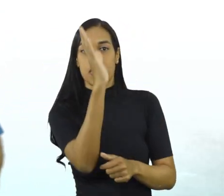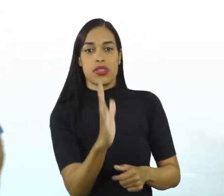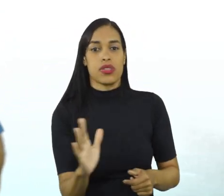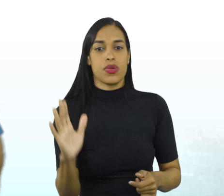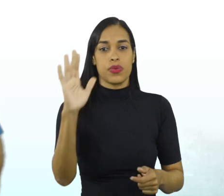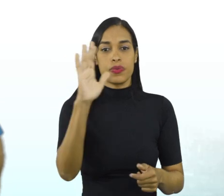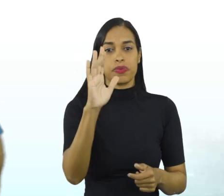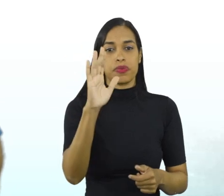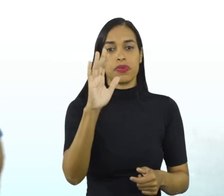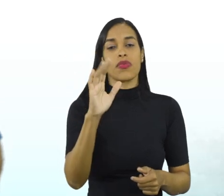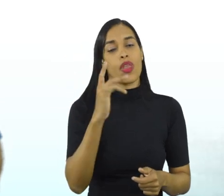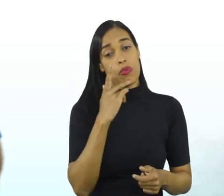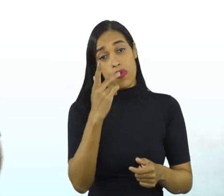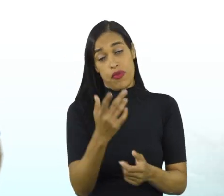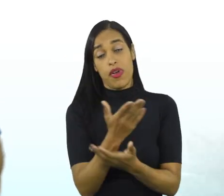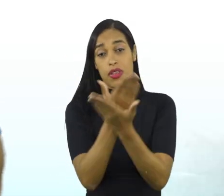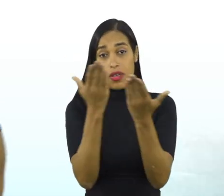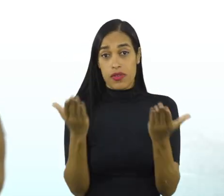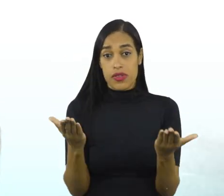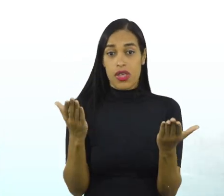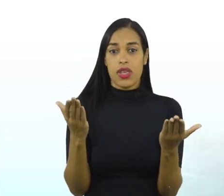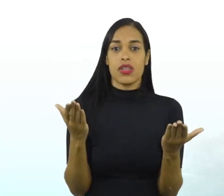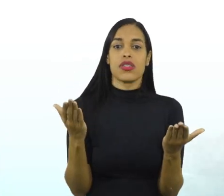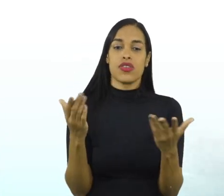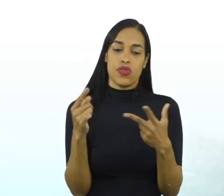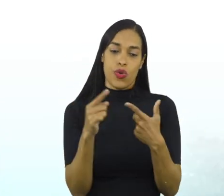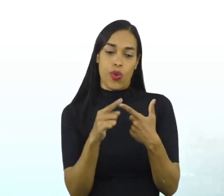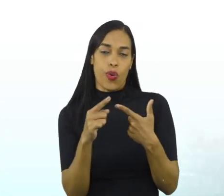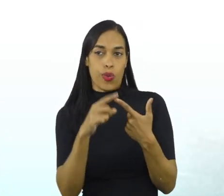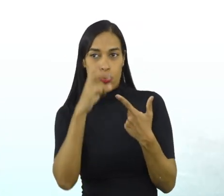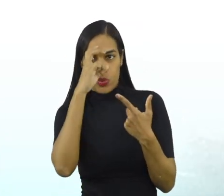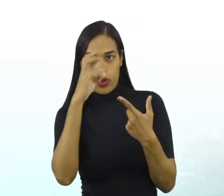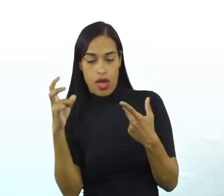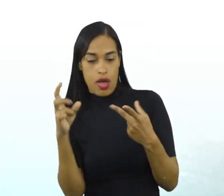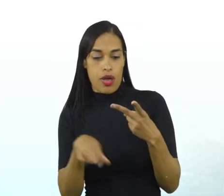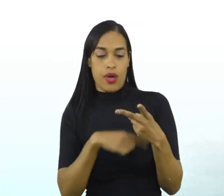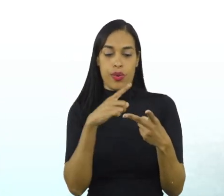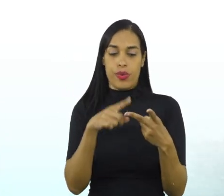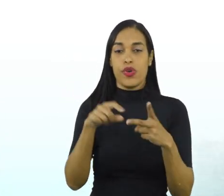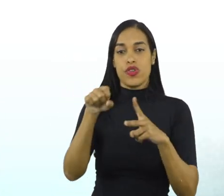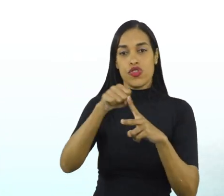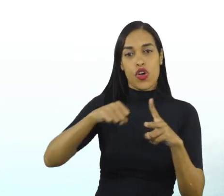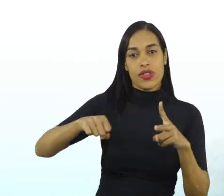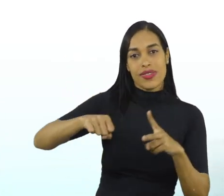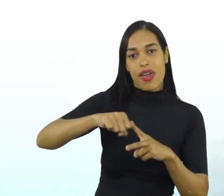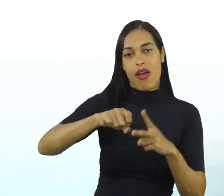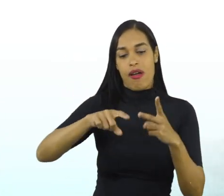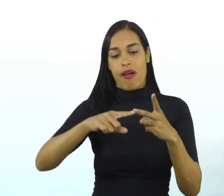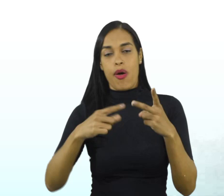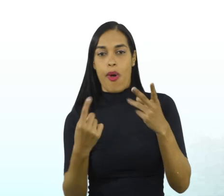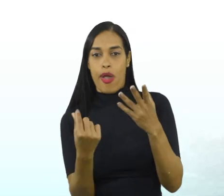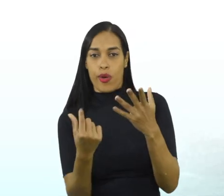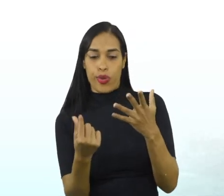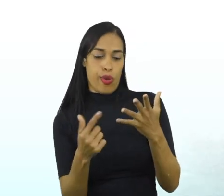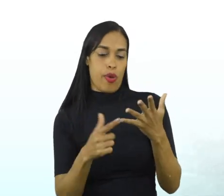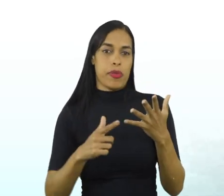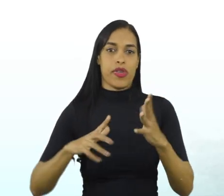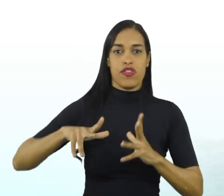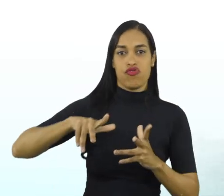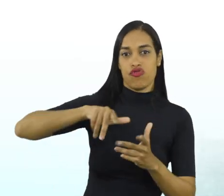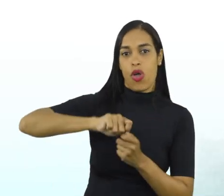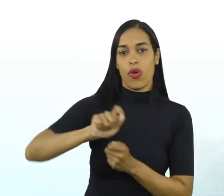Brasil. É exatamente como eu falei. A questão cultural, a questão socioeconômica, a questão